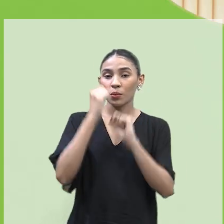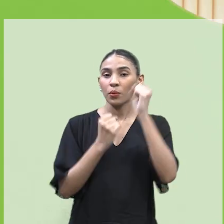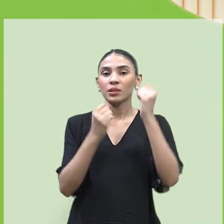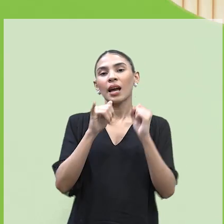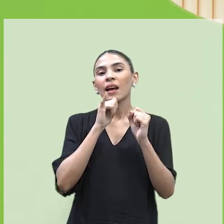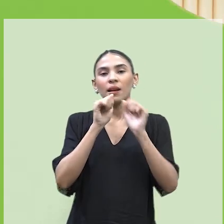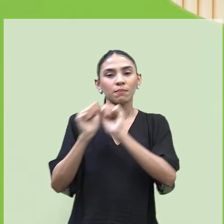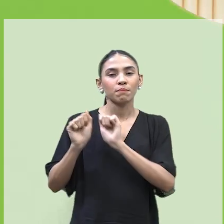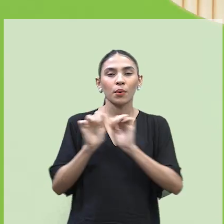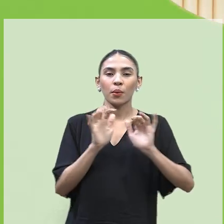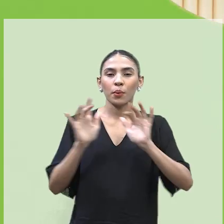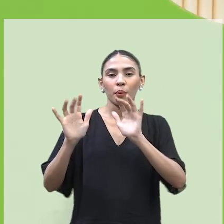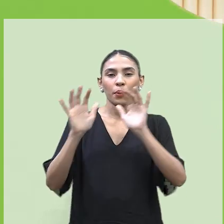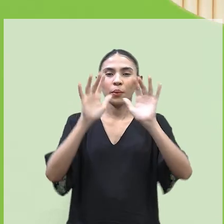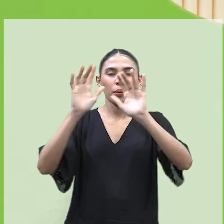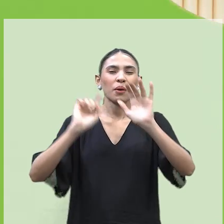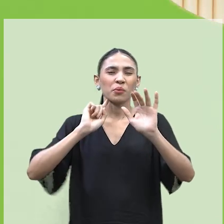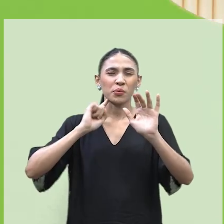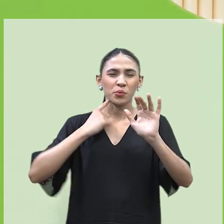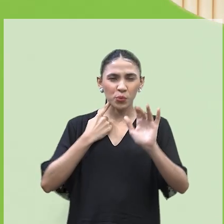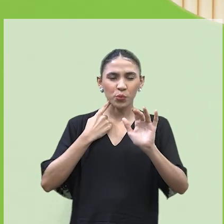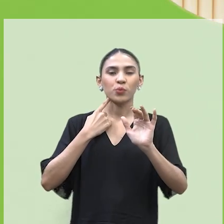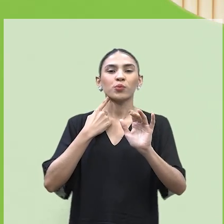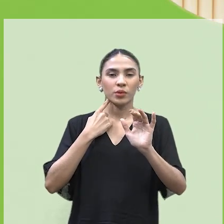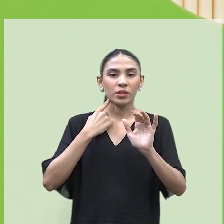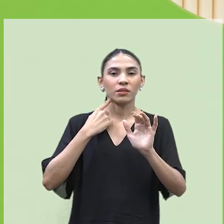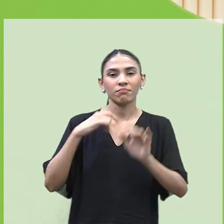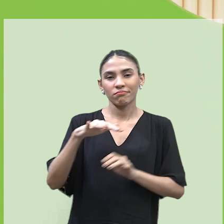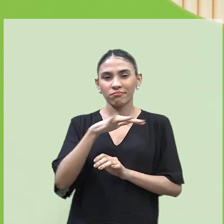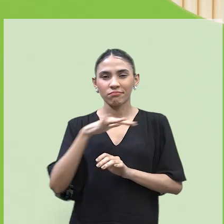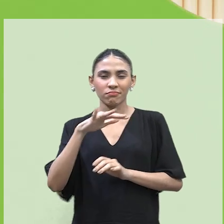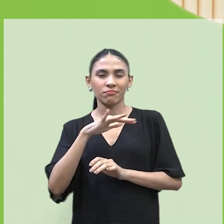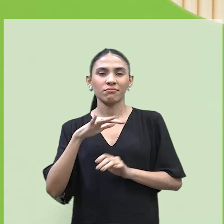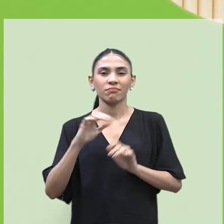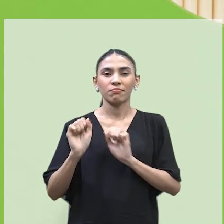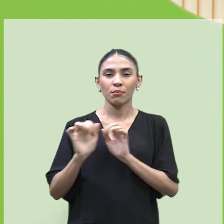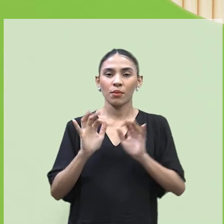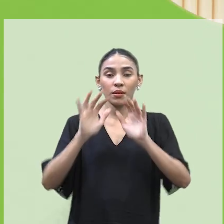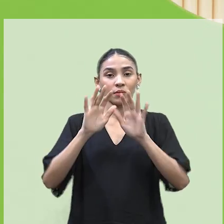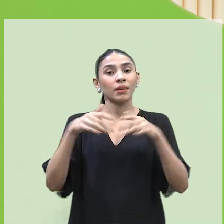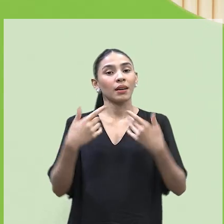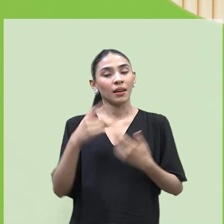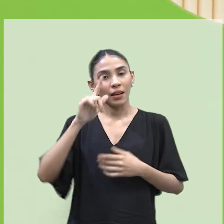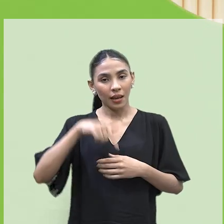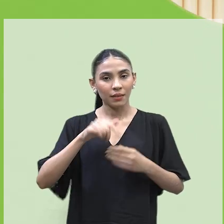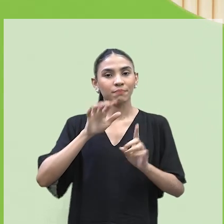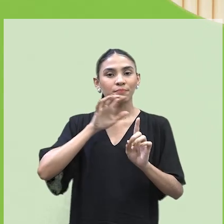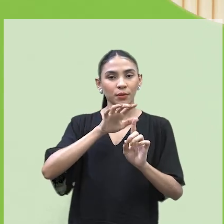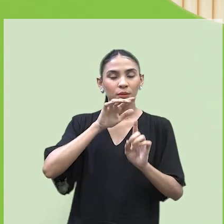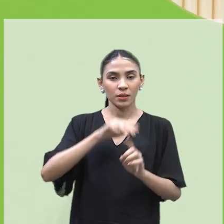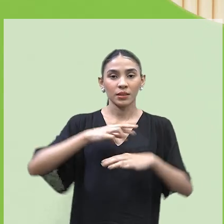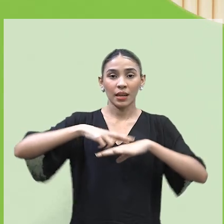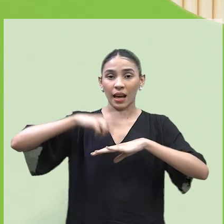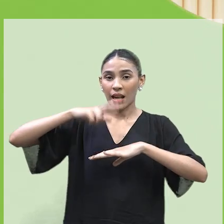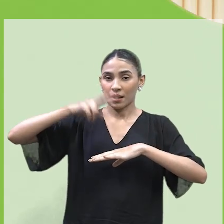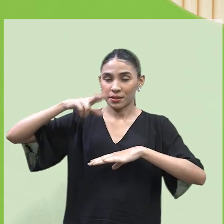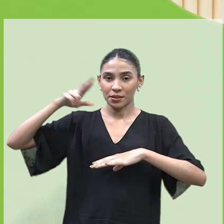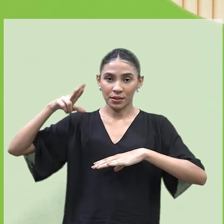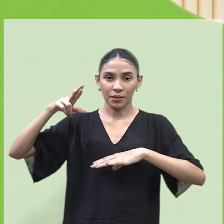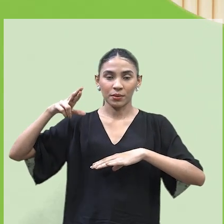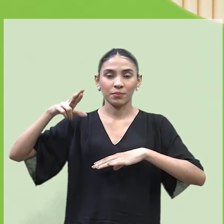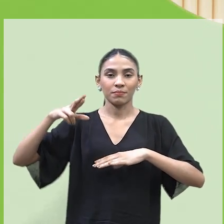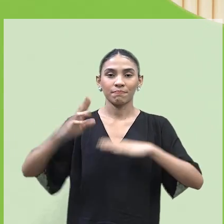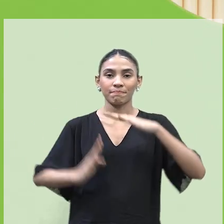aquela fumaça, né, negra que vai poluir aí o nosso ambiente. Então é isso que faz com que essa radiação ela